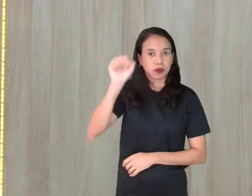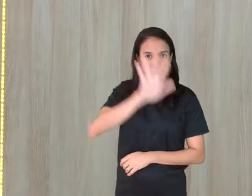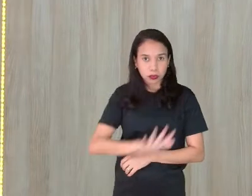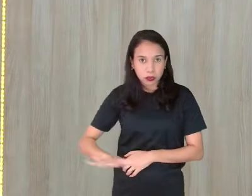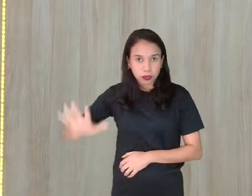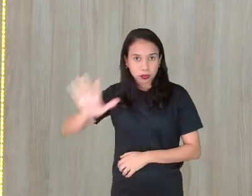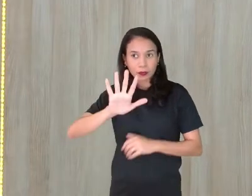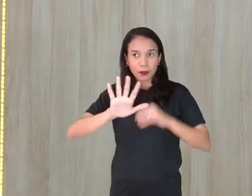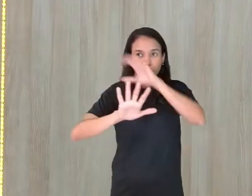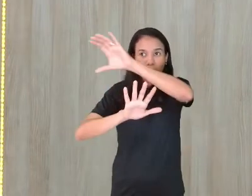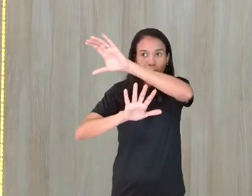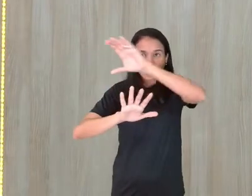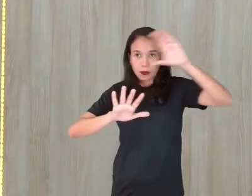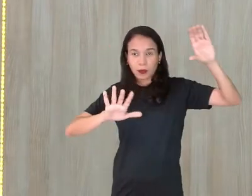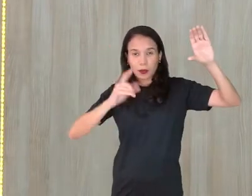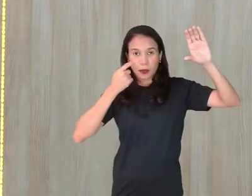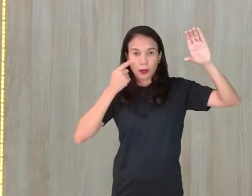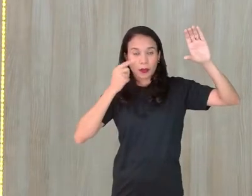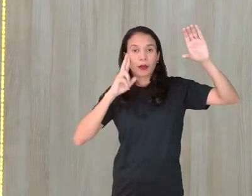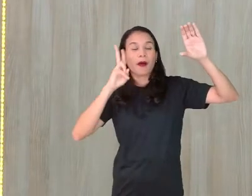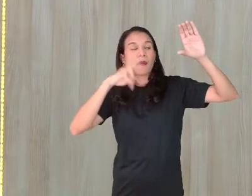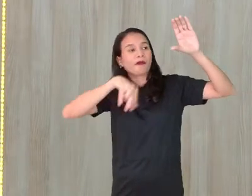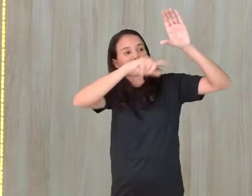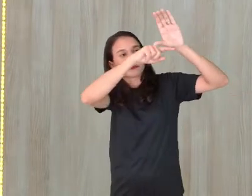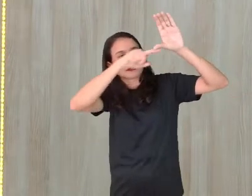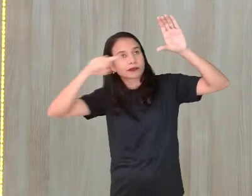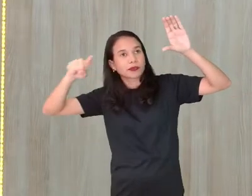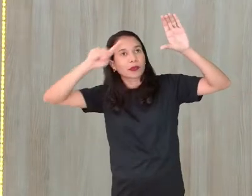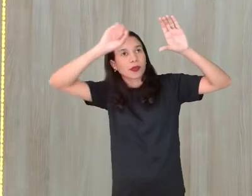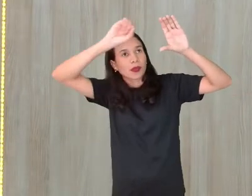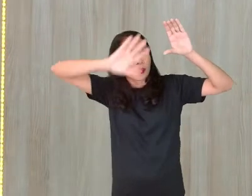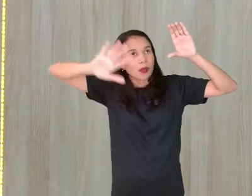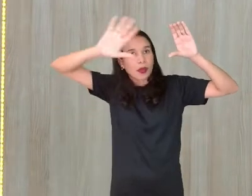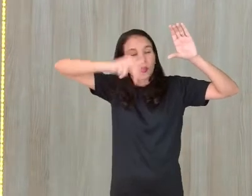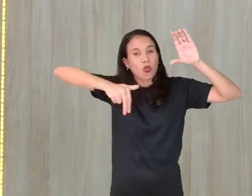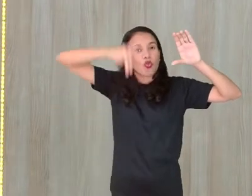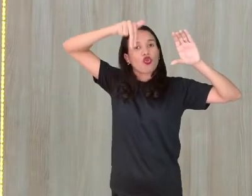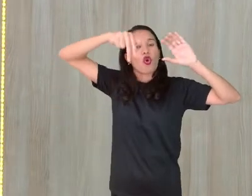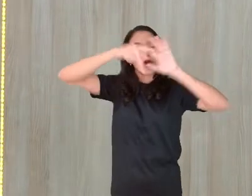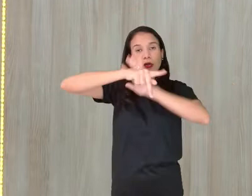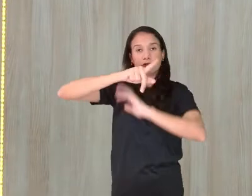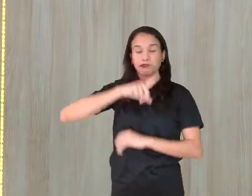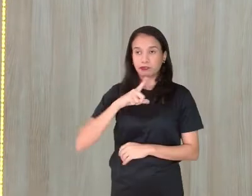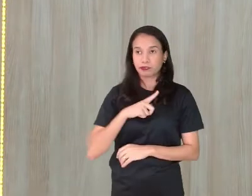embaixo a gente tem aqui em cima uma divisazinha, né? E esse país do norte aqui, esse país